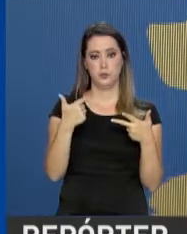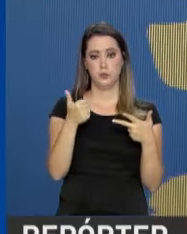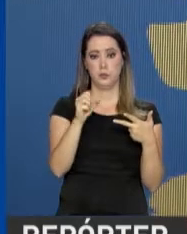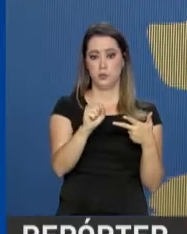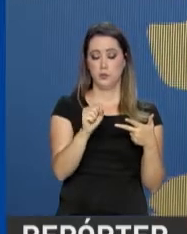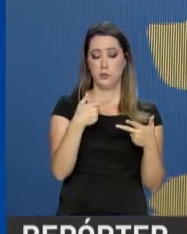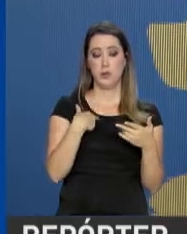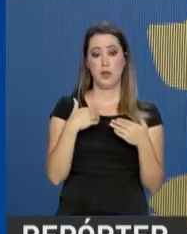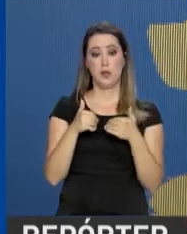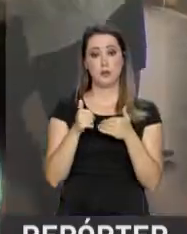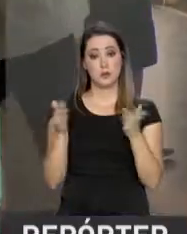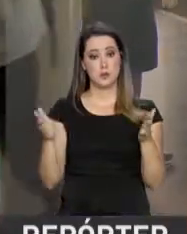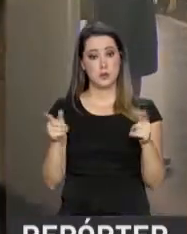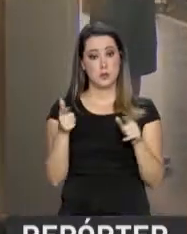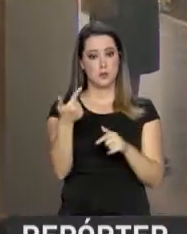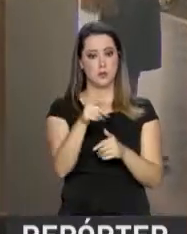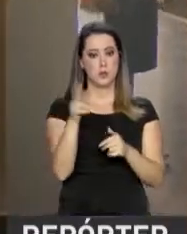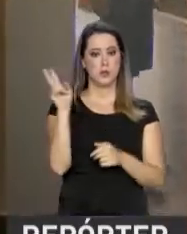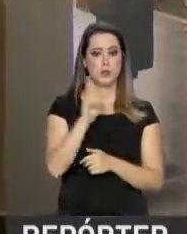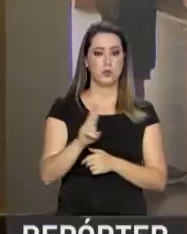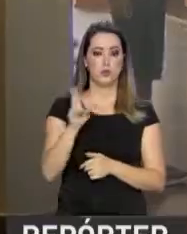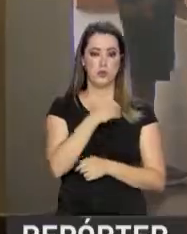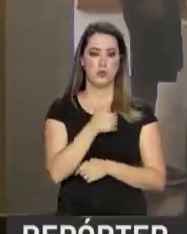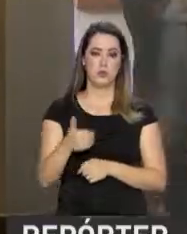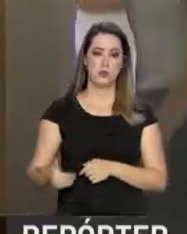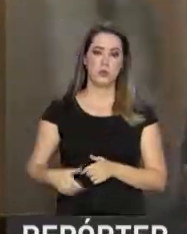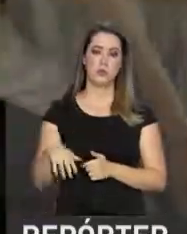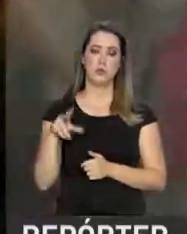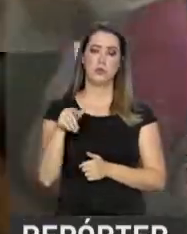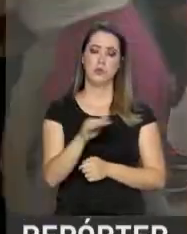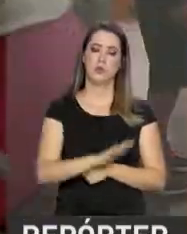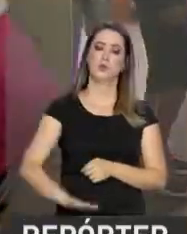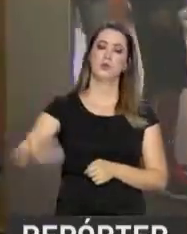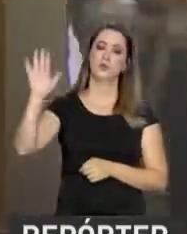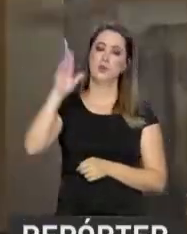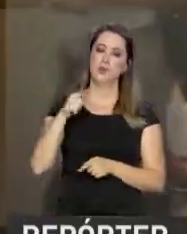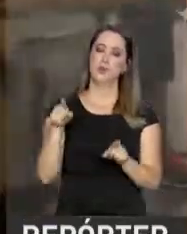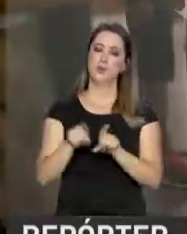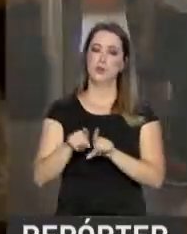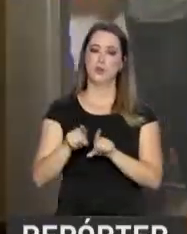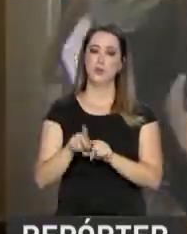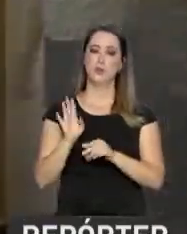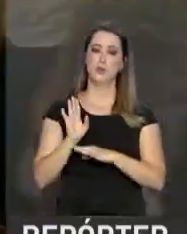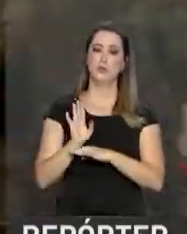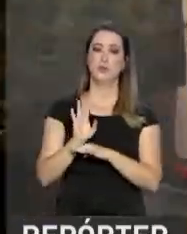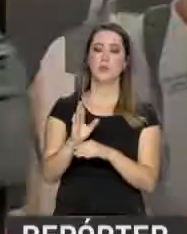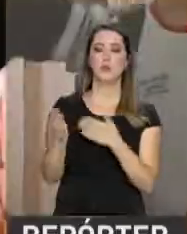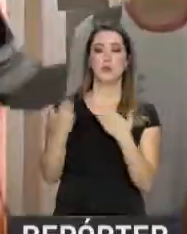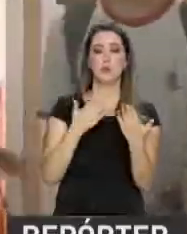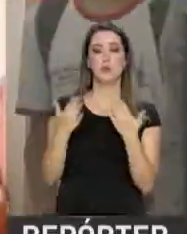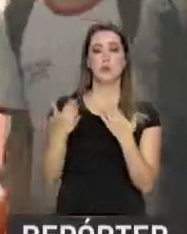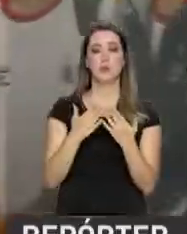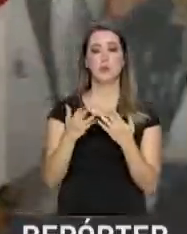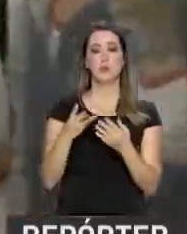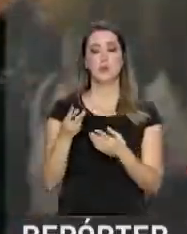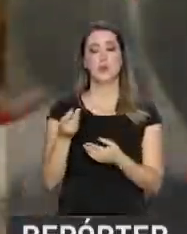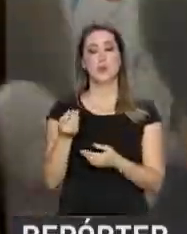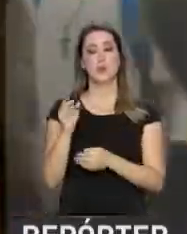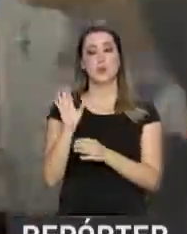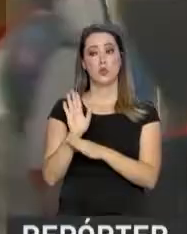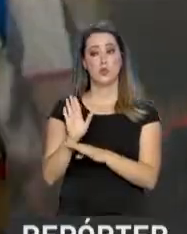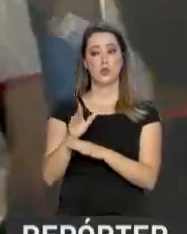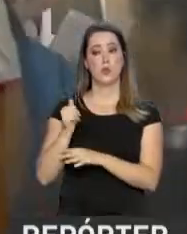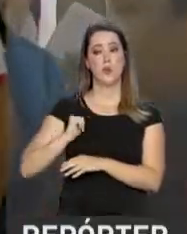exame abre as portas de universidades públicas em todo o país e também serve como parâmetro para a distribuição de bolsas